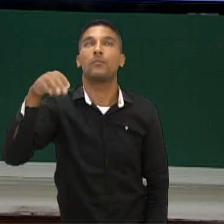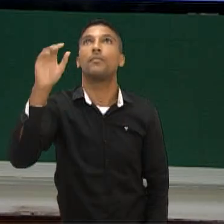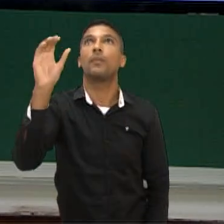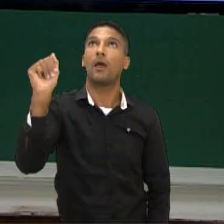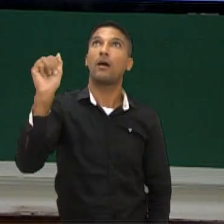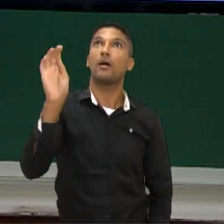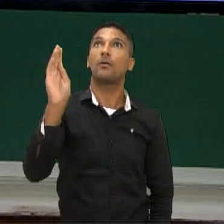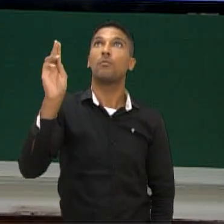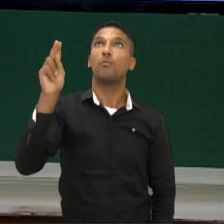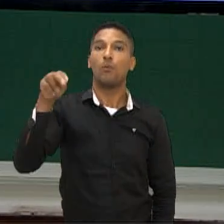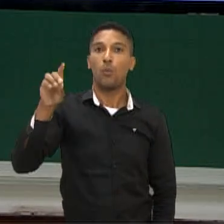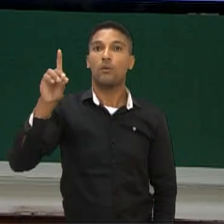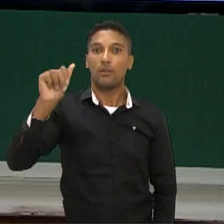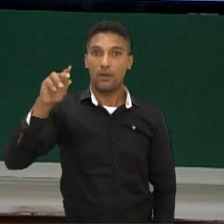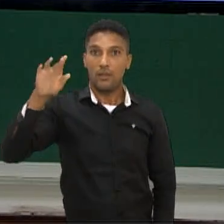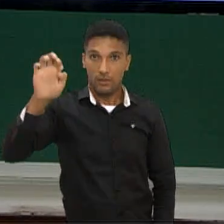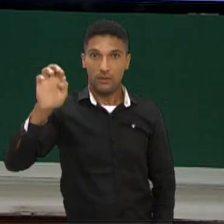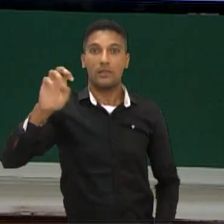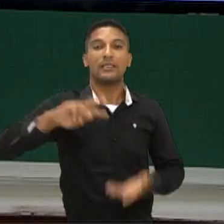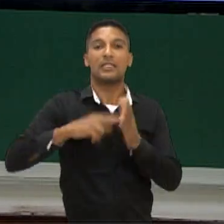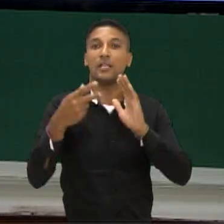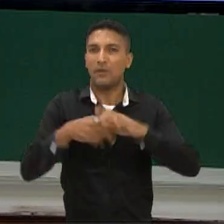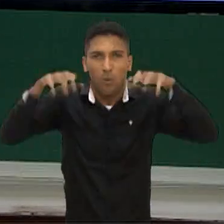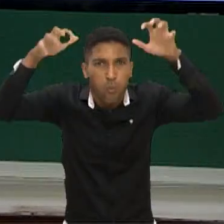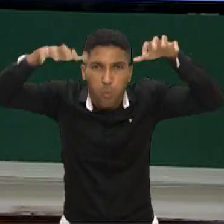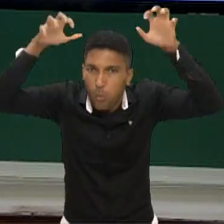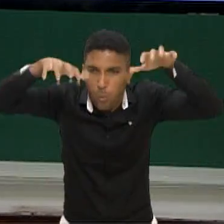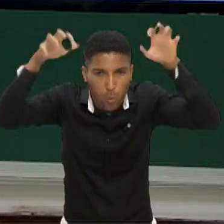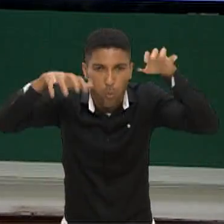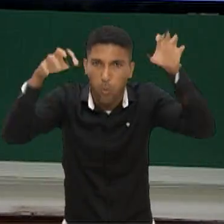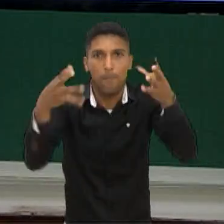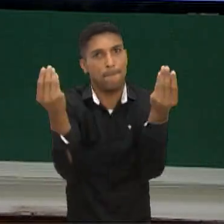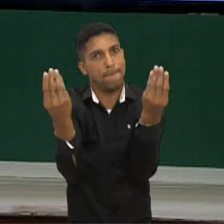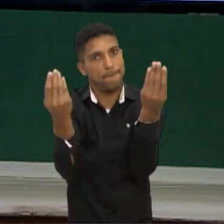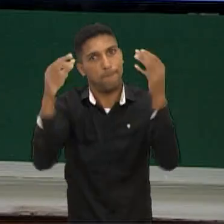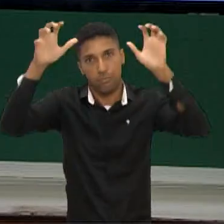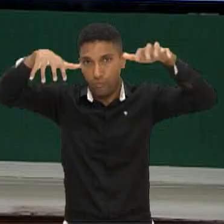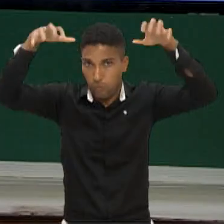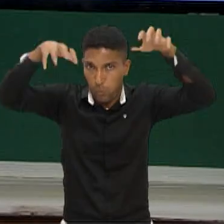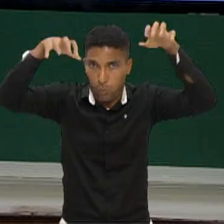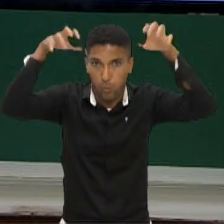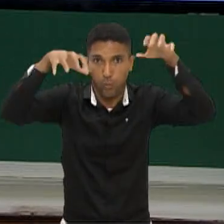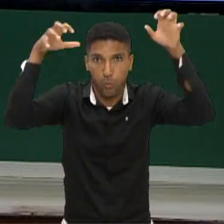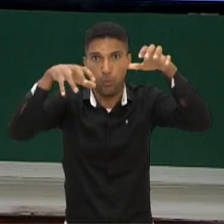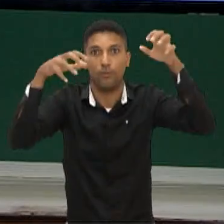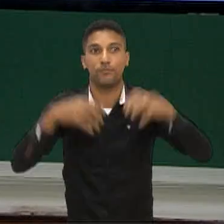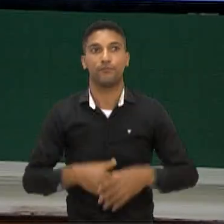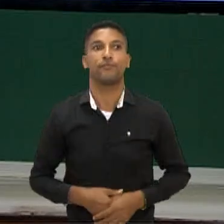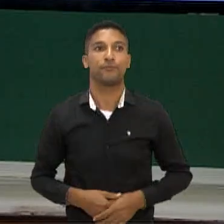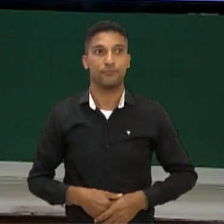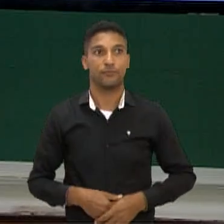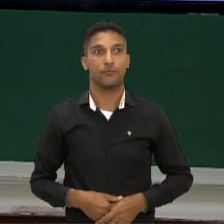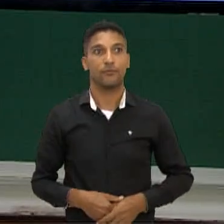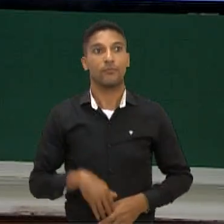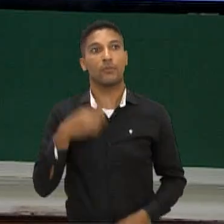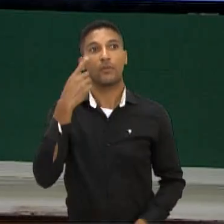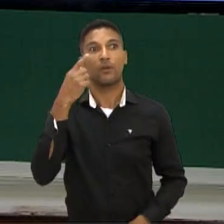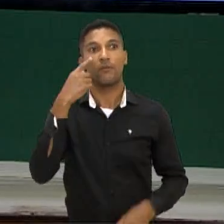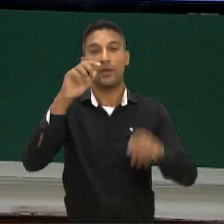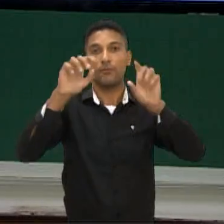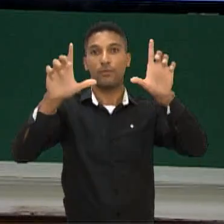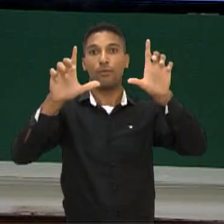frequência e em grande volume, tá? Então, as estações do ano aqui foram representadas como